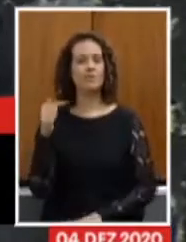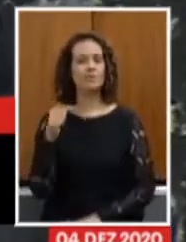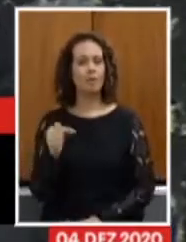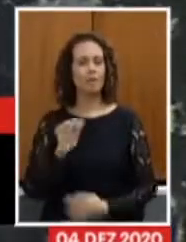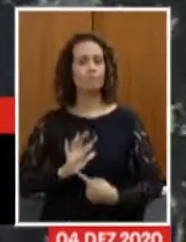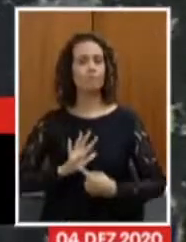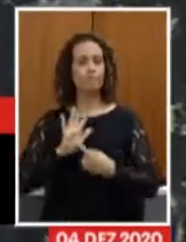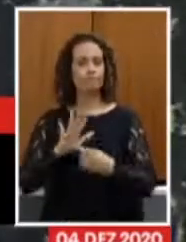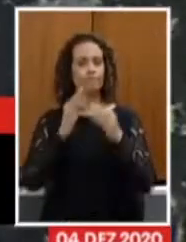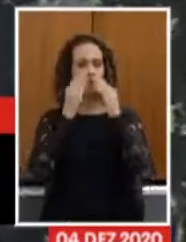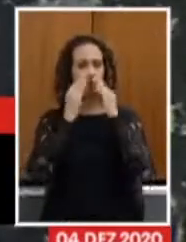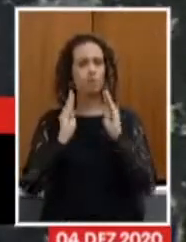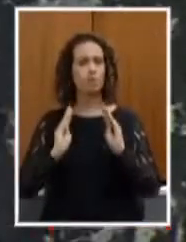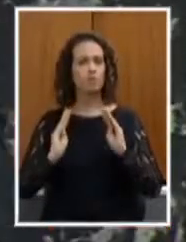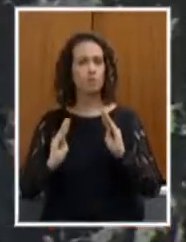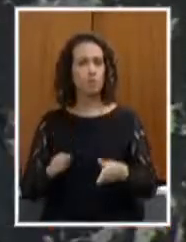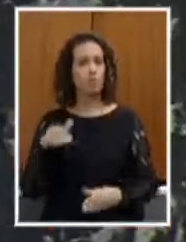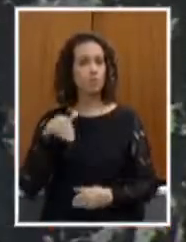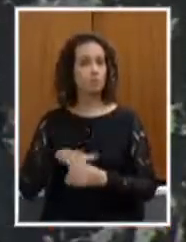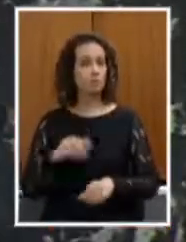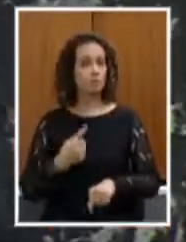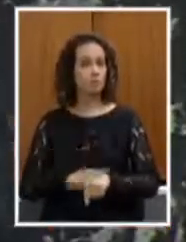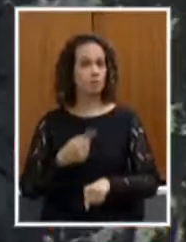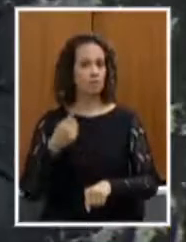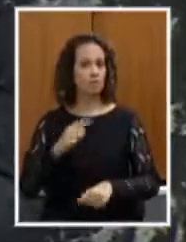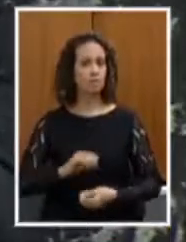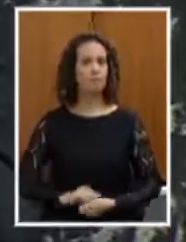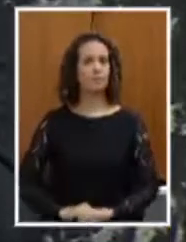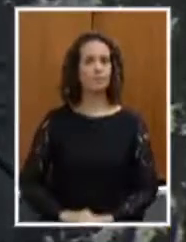pela rejeição. Em votação.